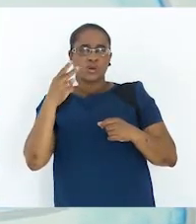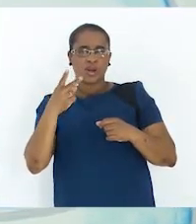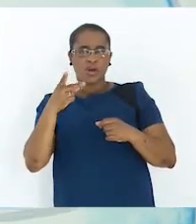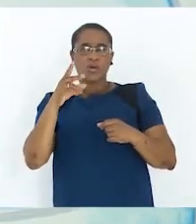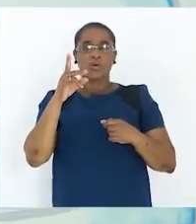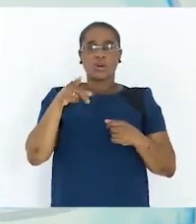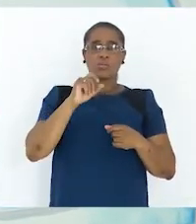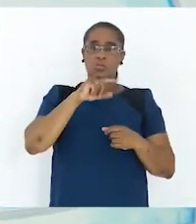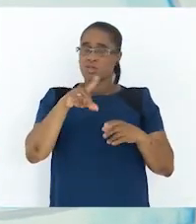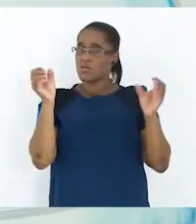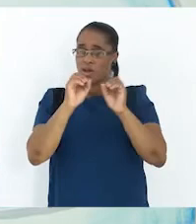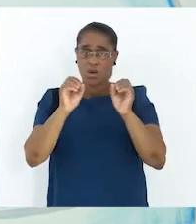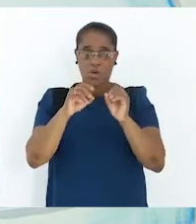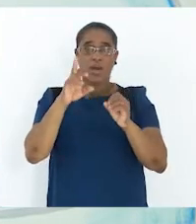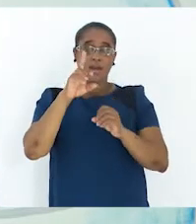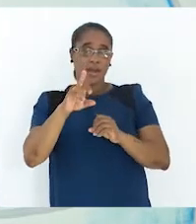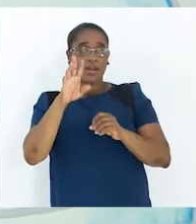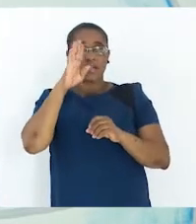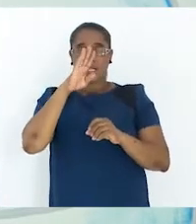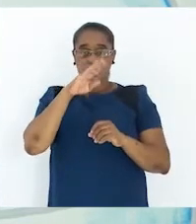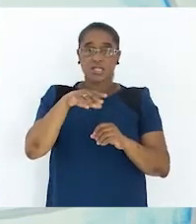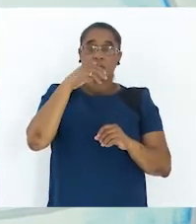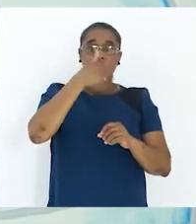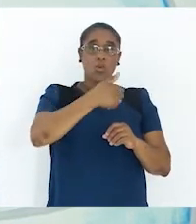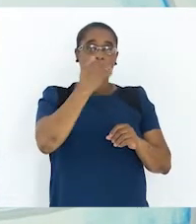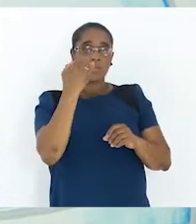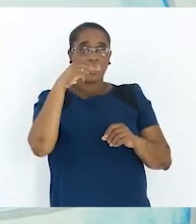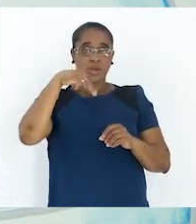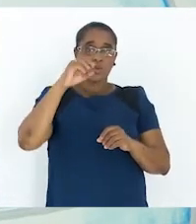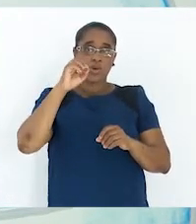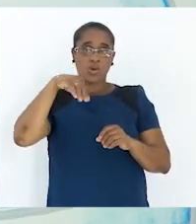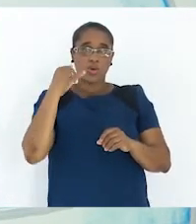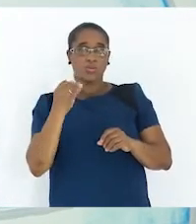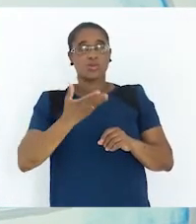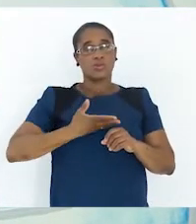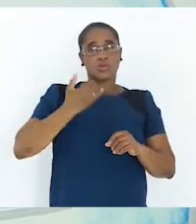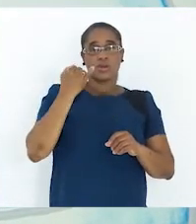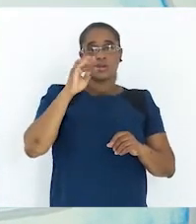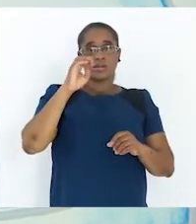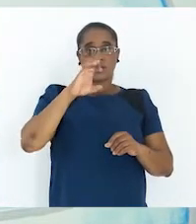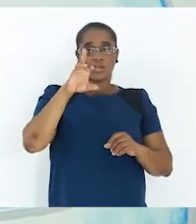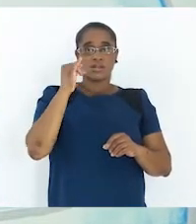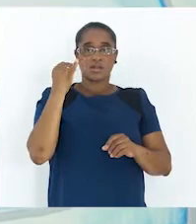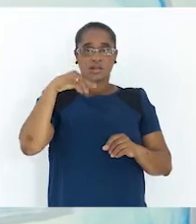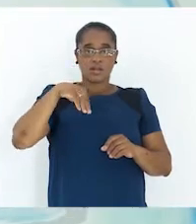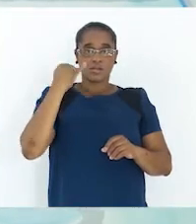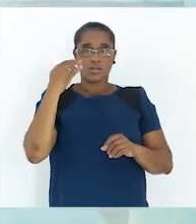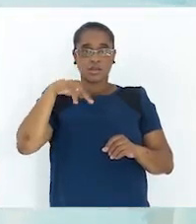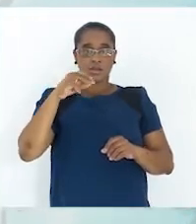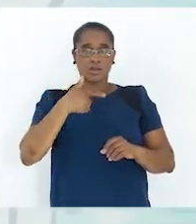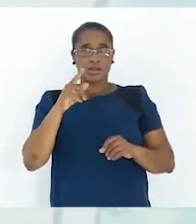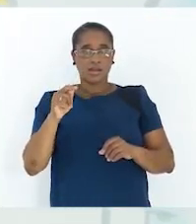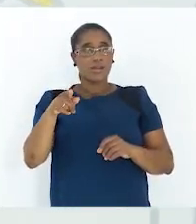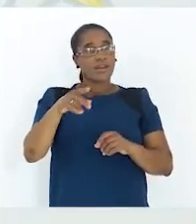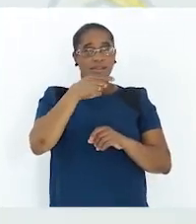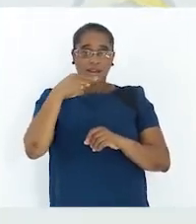impossível em R se o binómio discriminante é negativo. Acabamos de